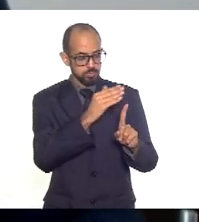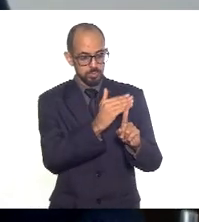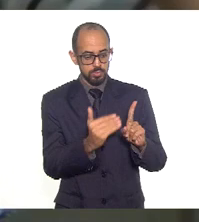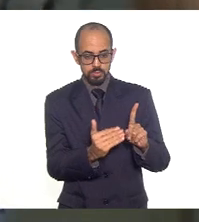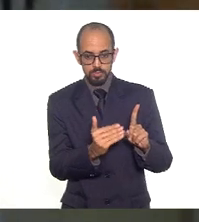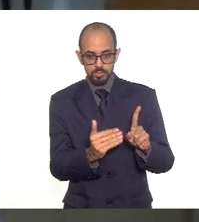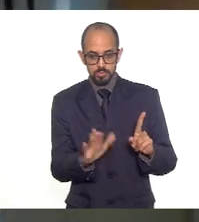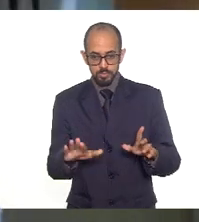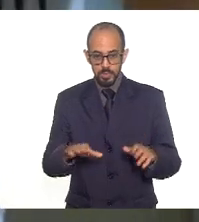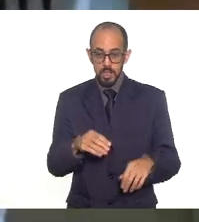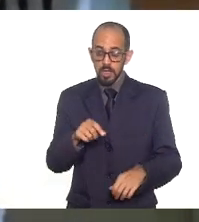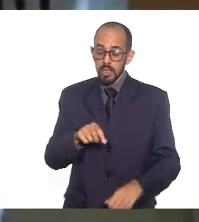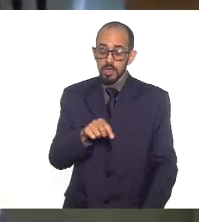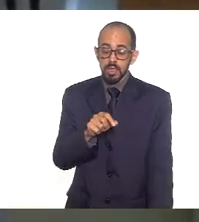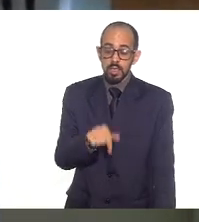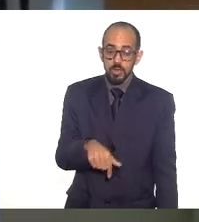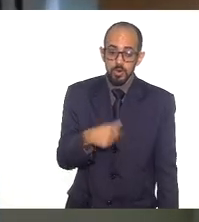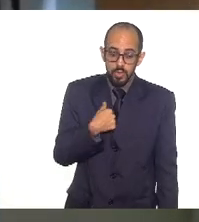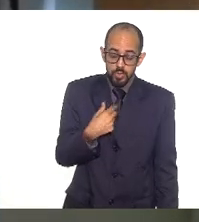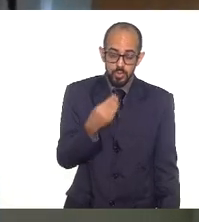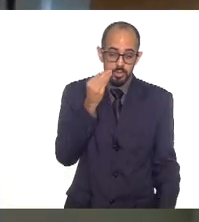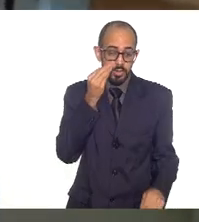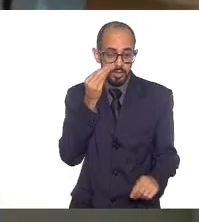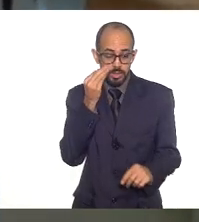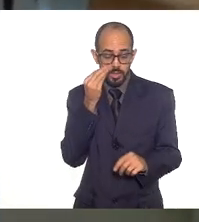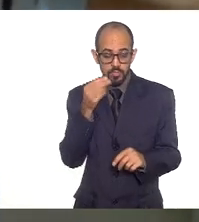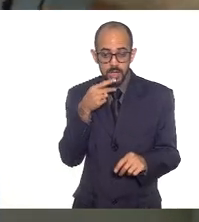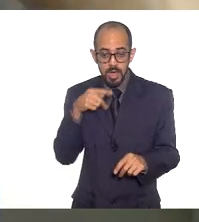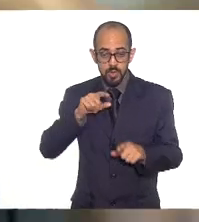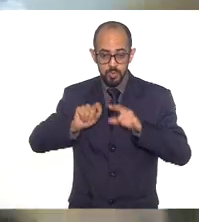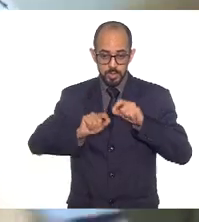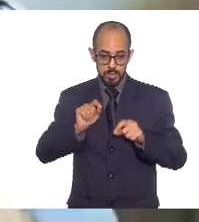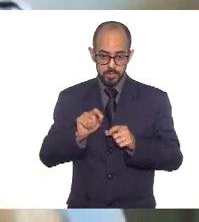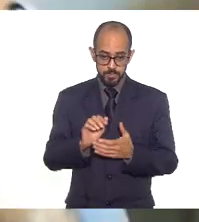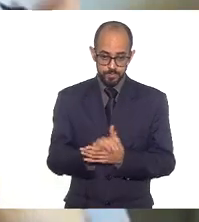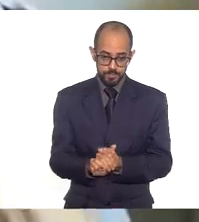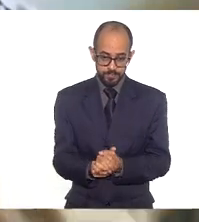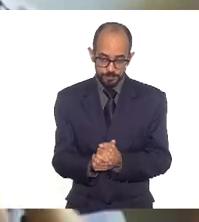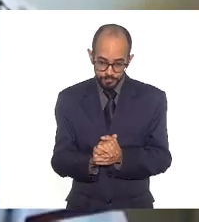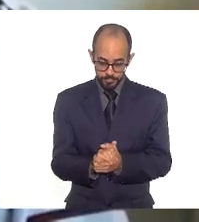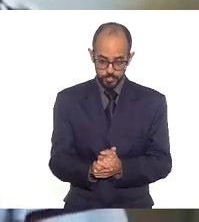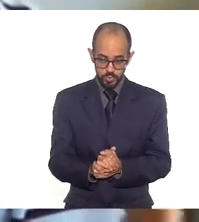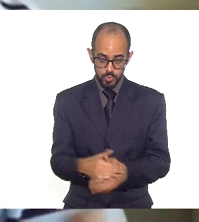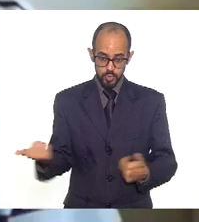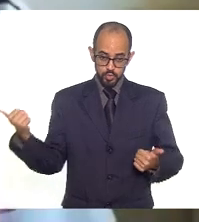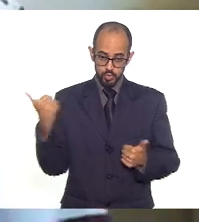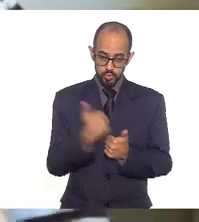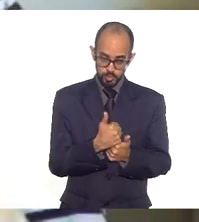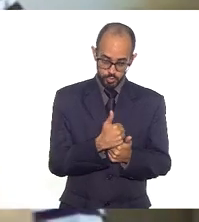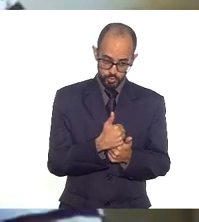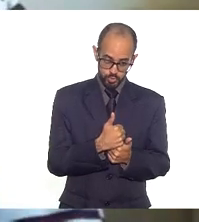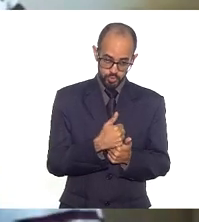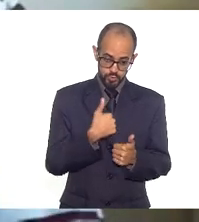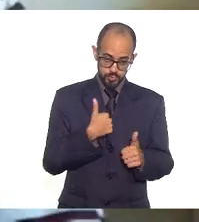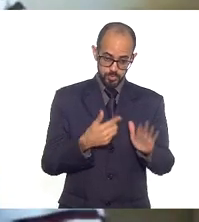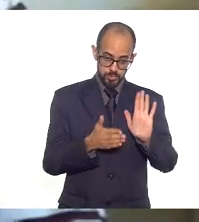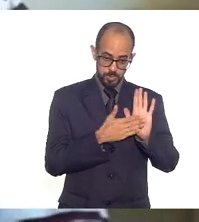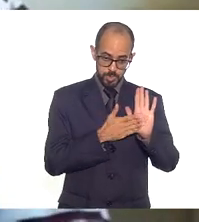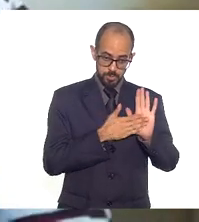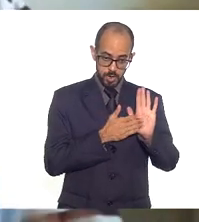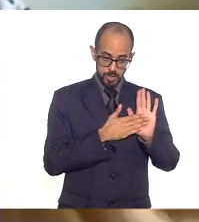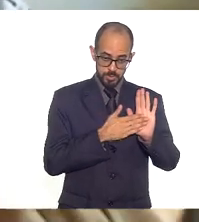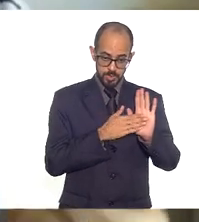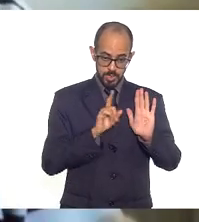Estava tentando dizer, porque estava sem som, Márcio, é que o substitutivo que eu propus